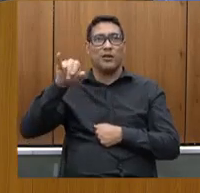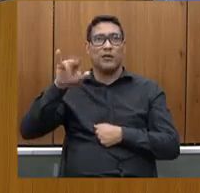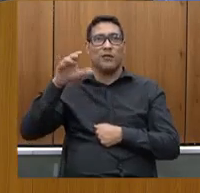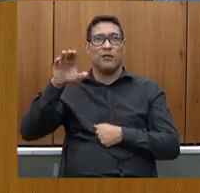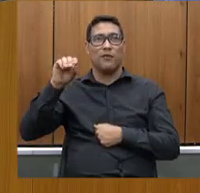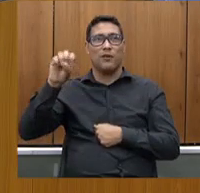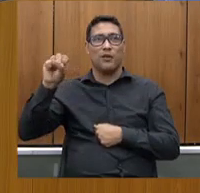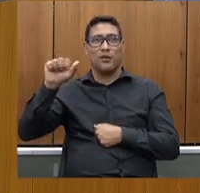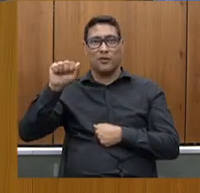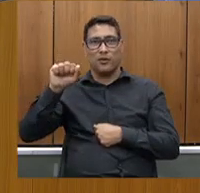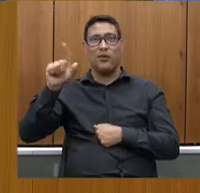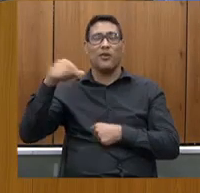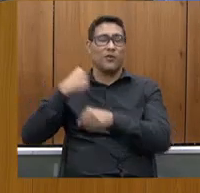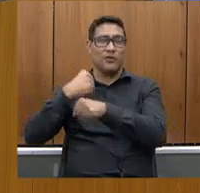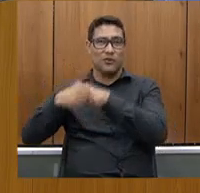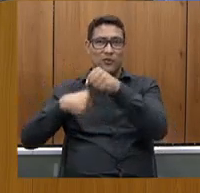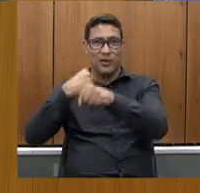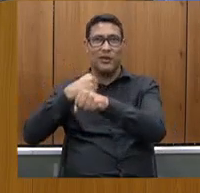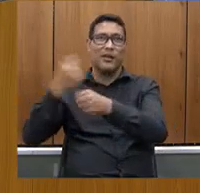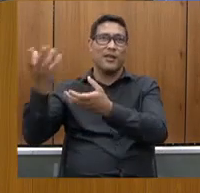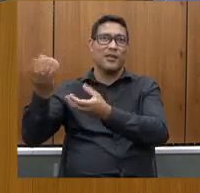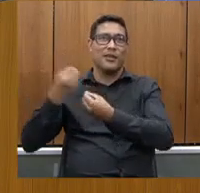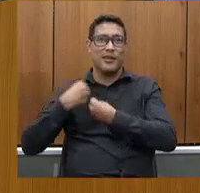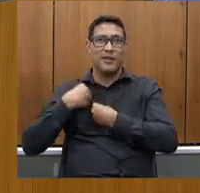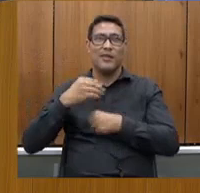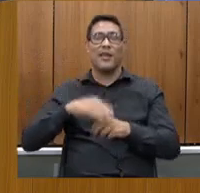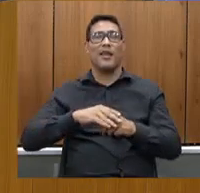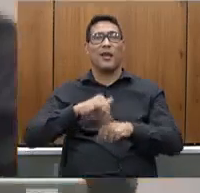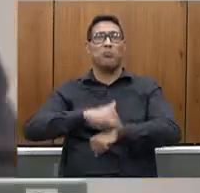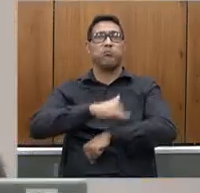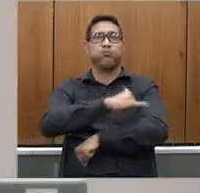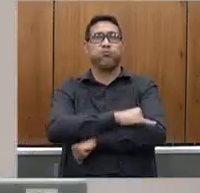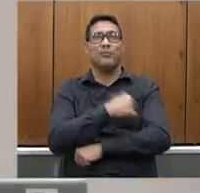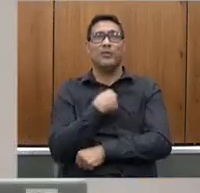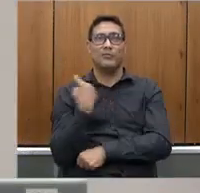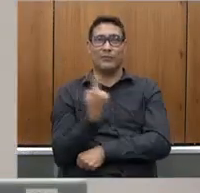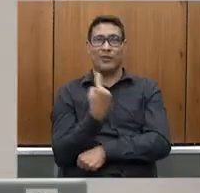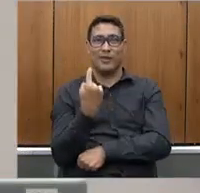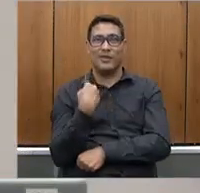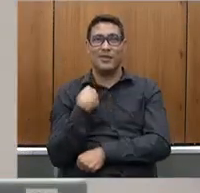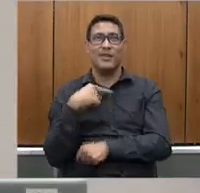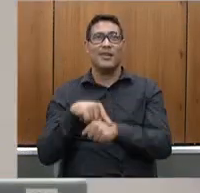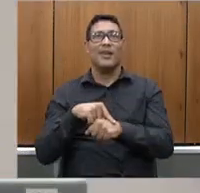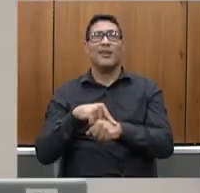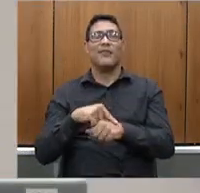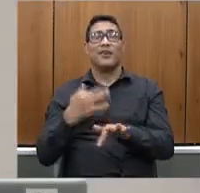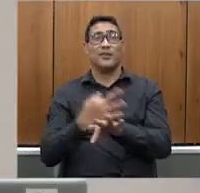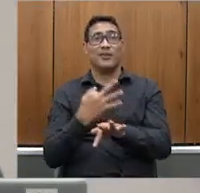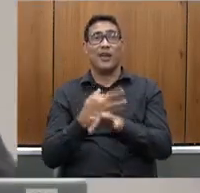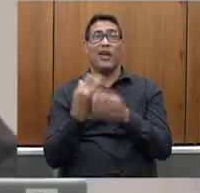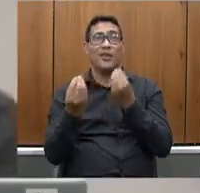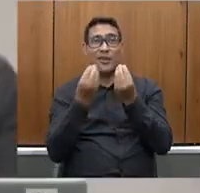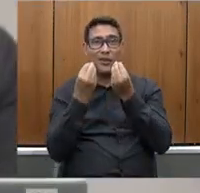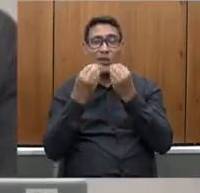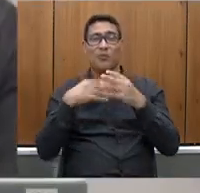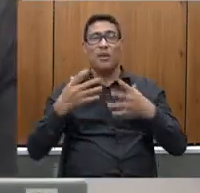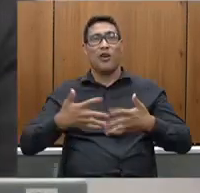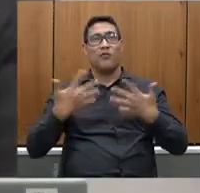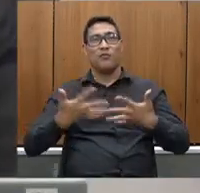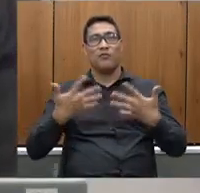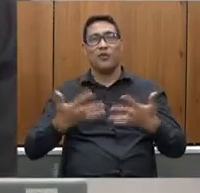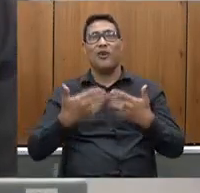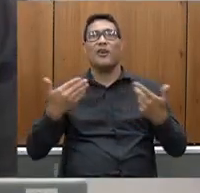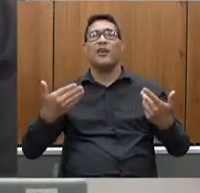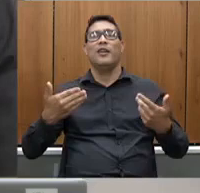né todo ano querendo engordar aqui a gente e a gente vai fazer um sacrifício para comer folha verdura horas de manhã